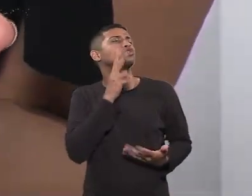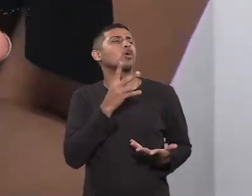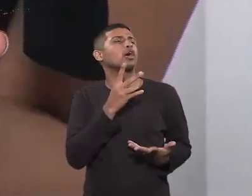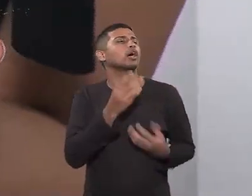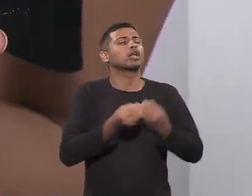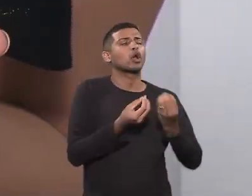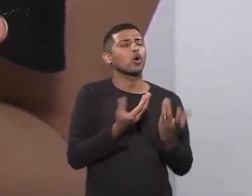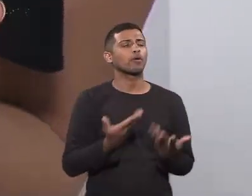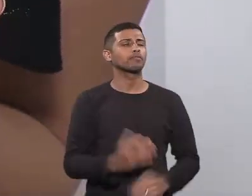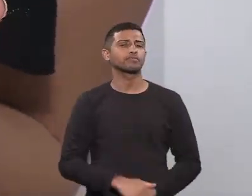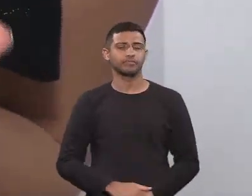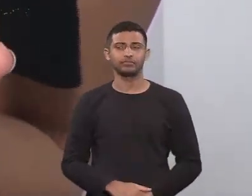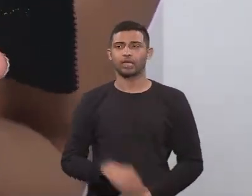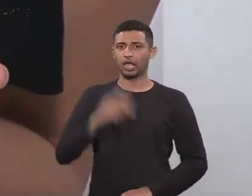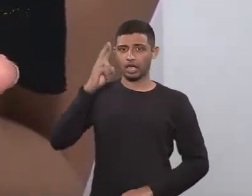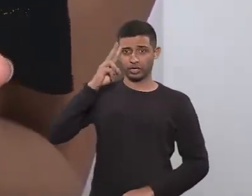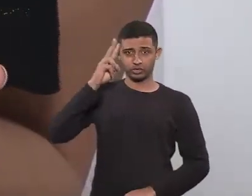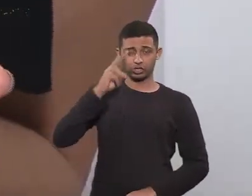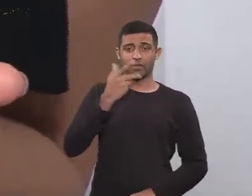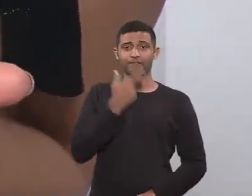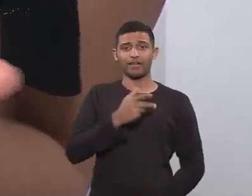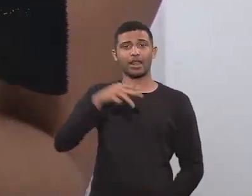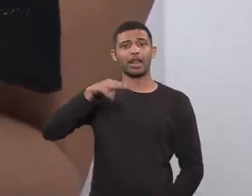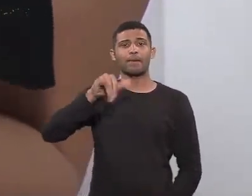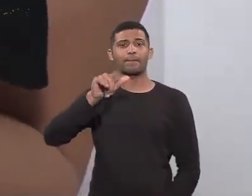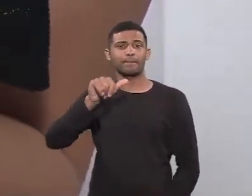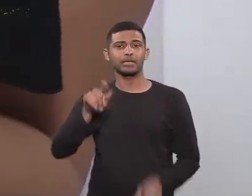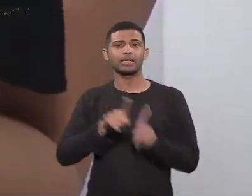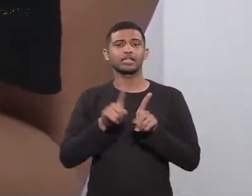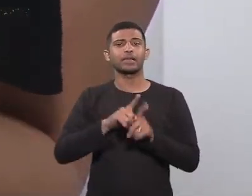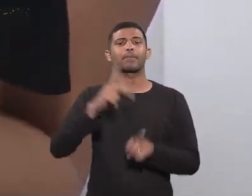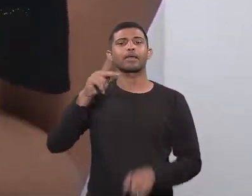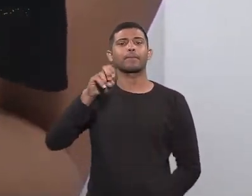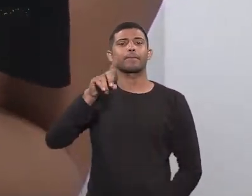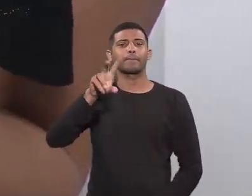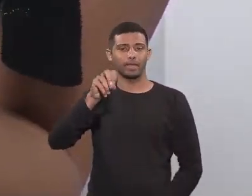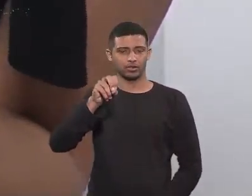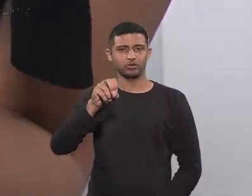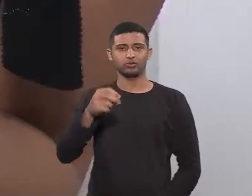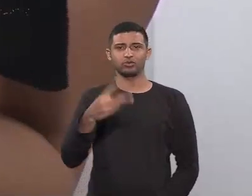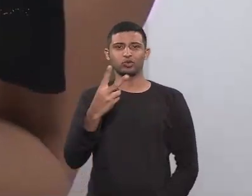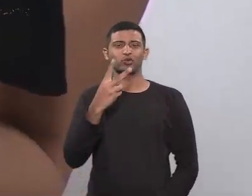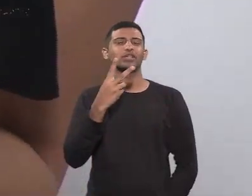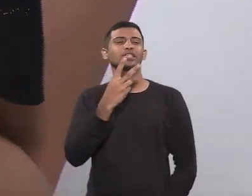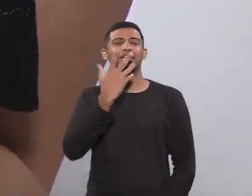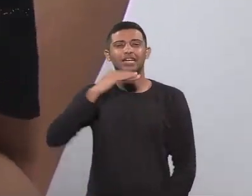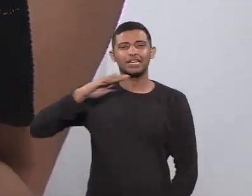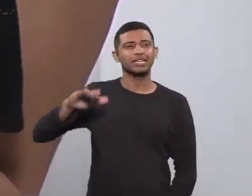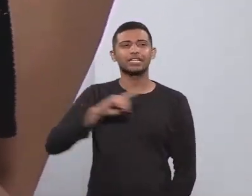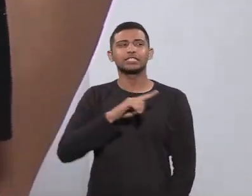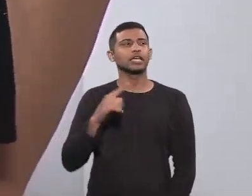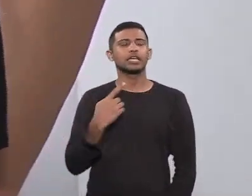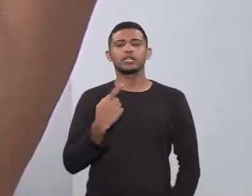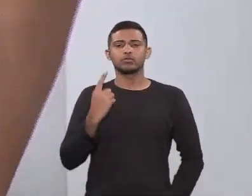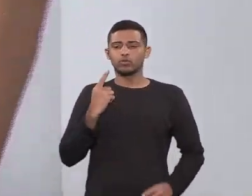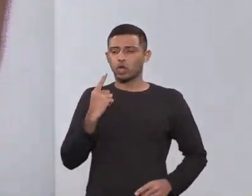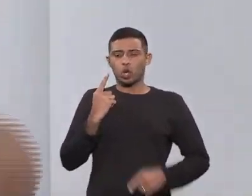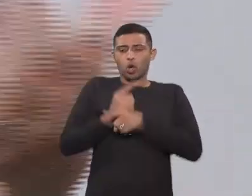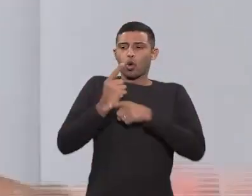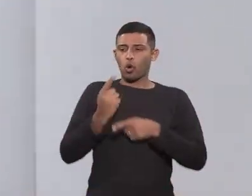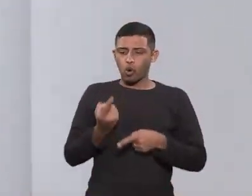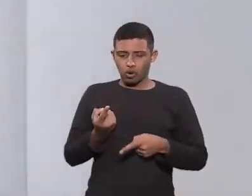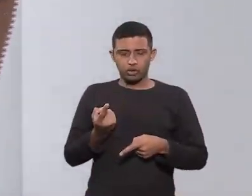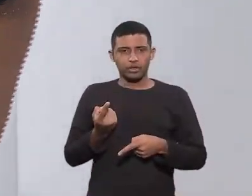história do livro. Então, a história traz a Nina e o Pedro, que são 2 crianças que se descobrem com